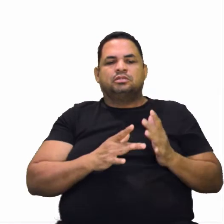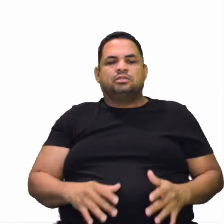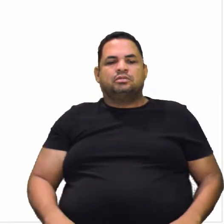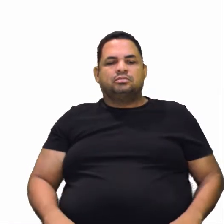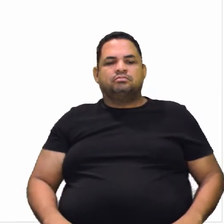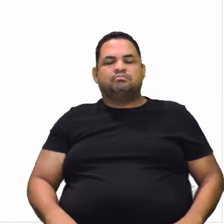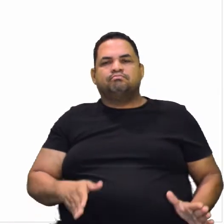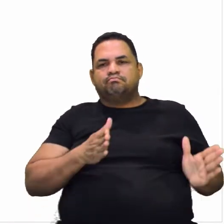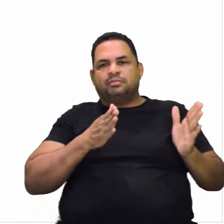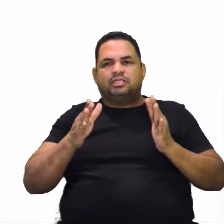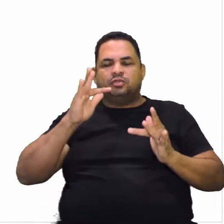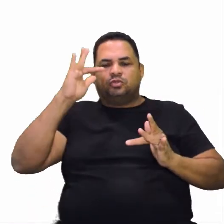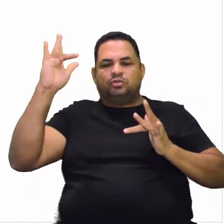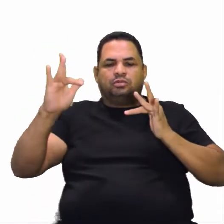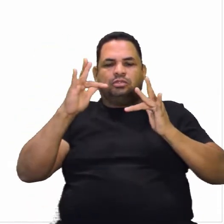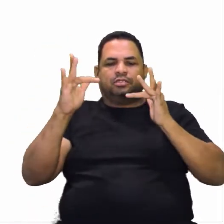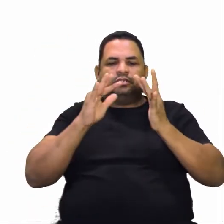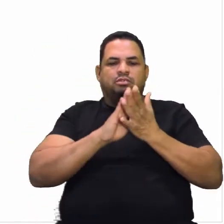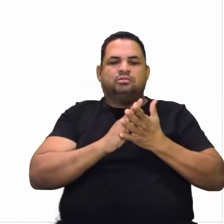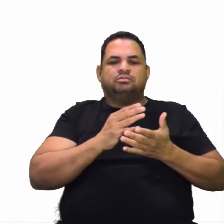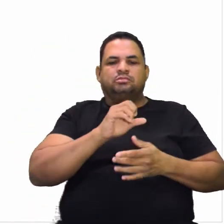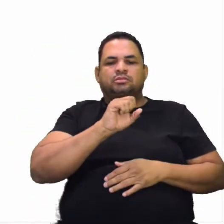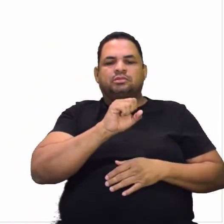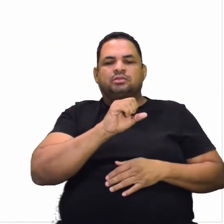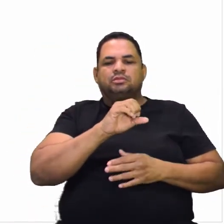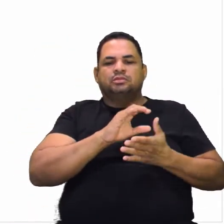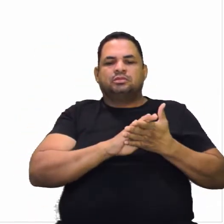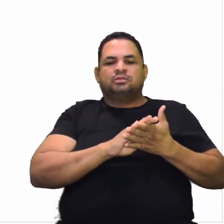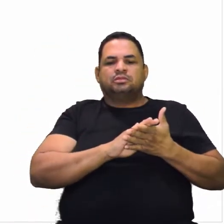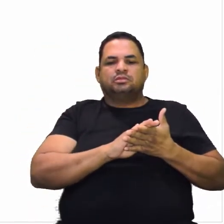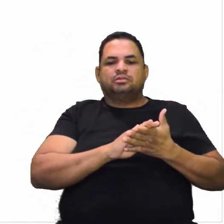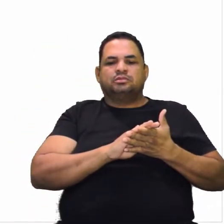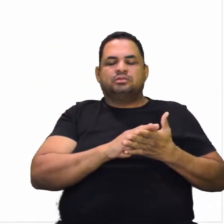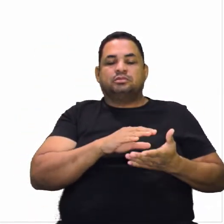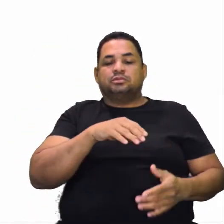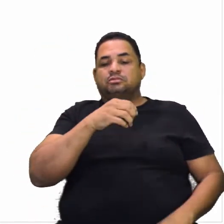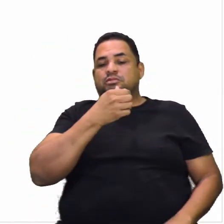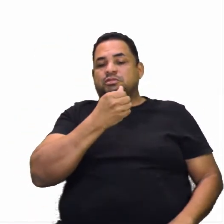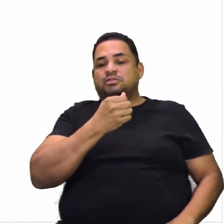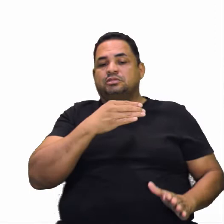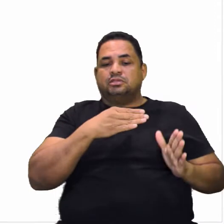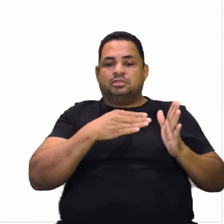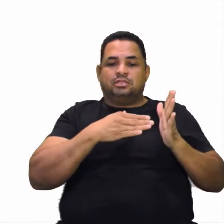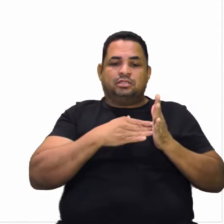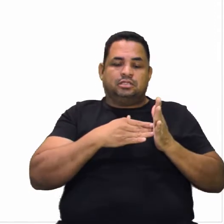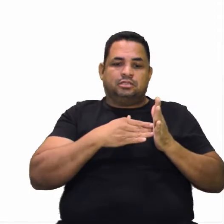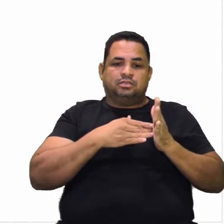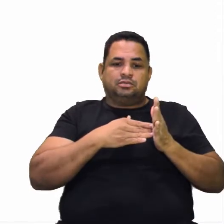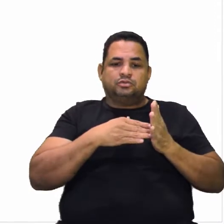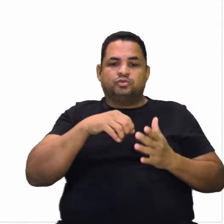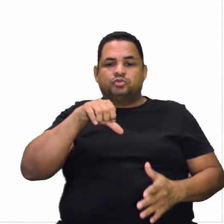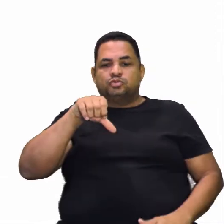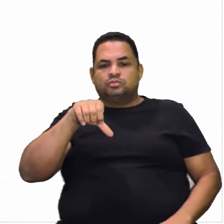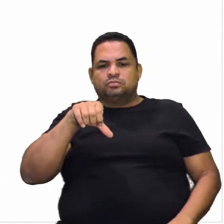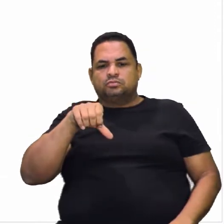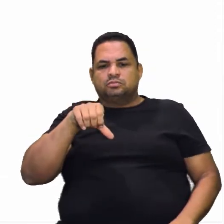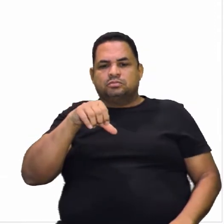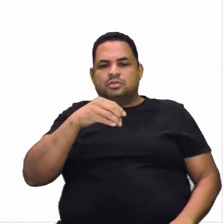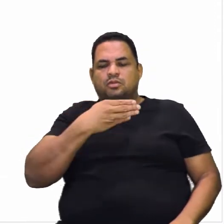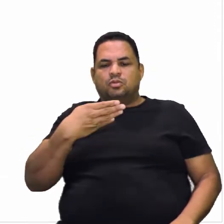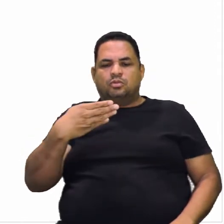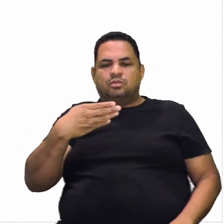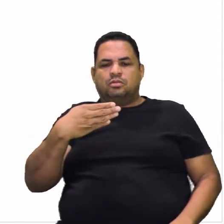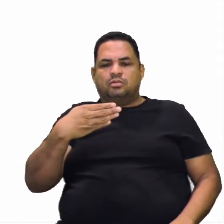clássico, que vai do século IV, ou do século VI ao século IV